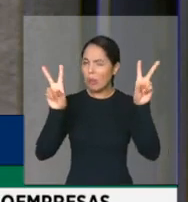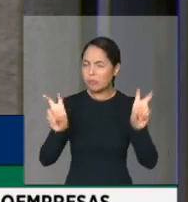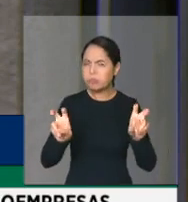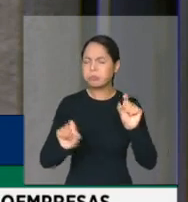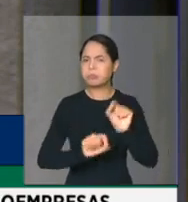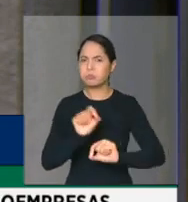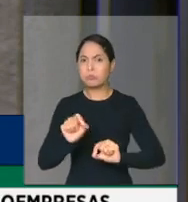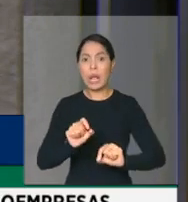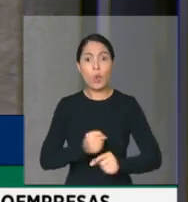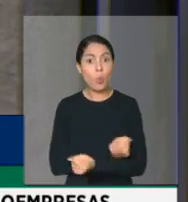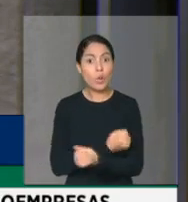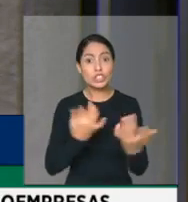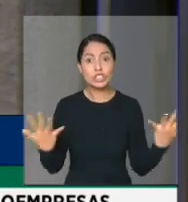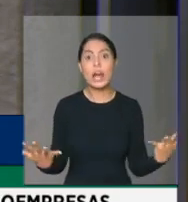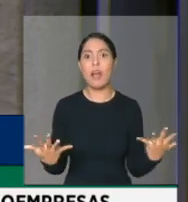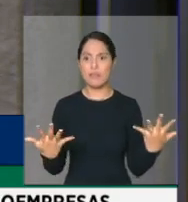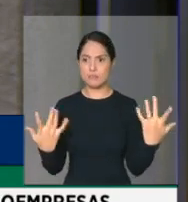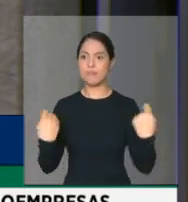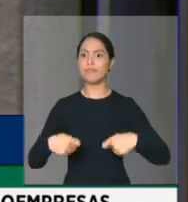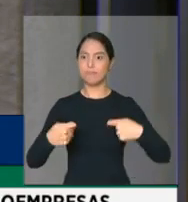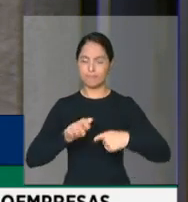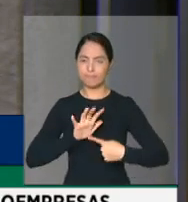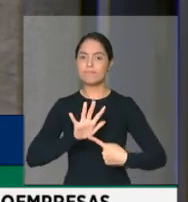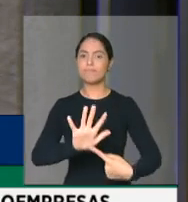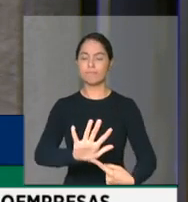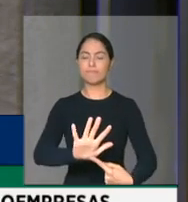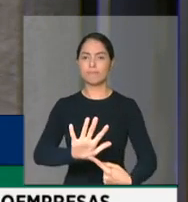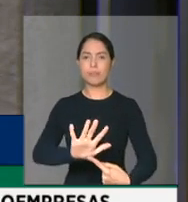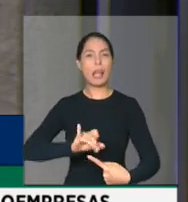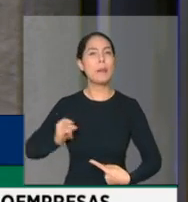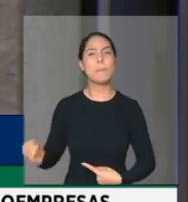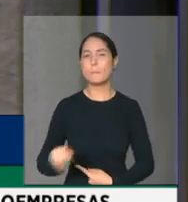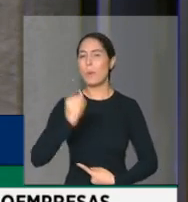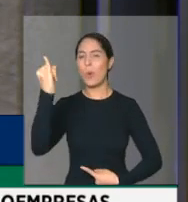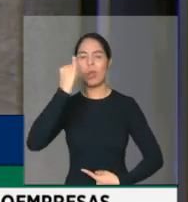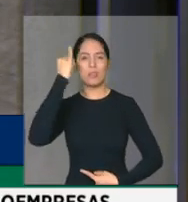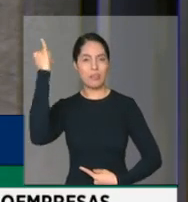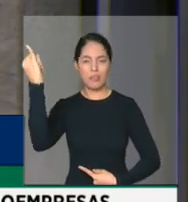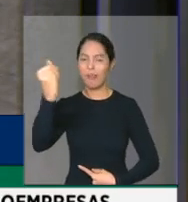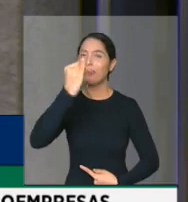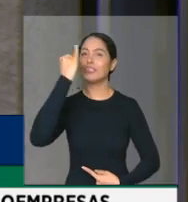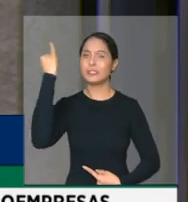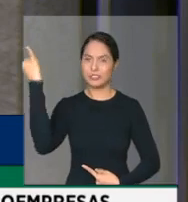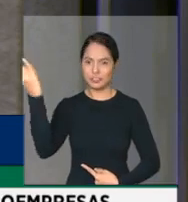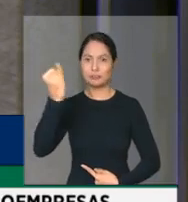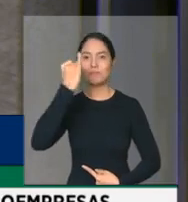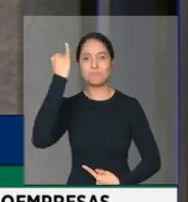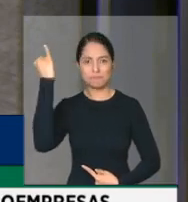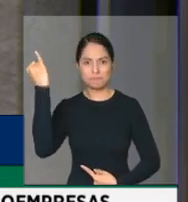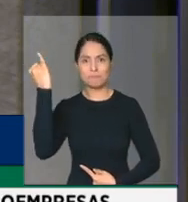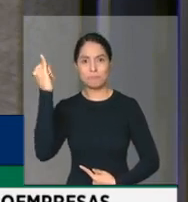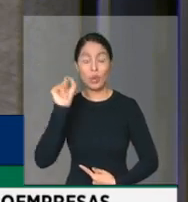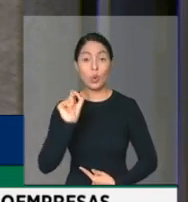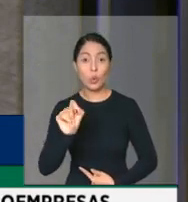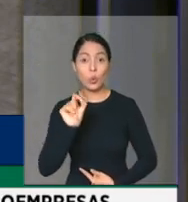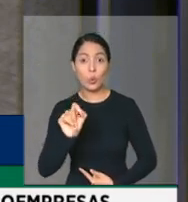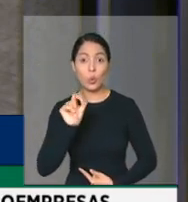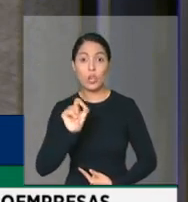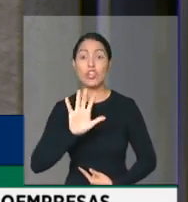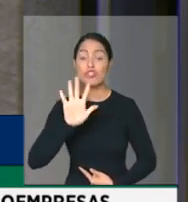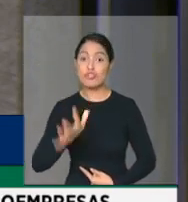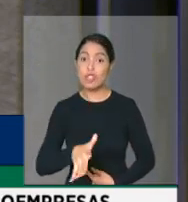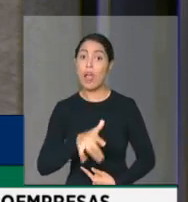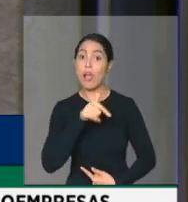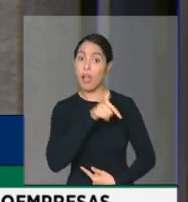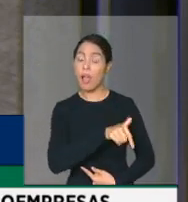a extrema importância dos pequenos negócios para o desenvolvimento da economia nacional. Segundo dados fornecidos pelo SEBRAE, que também nos